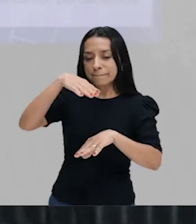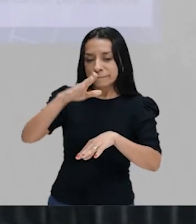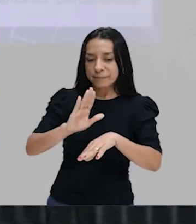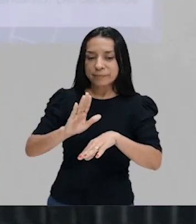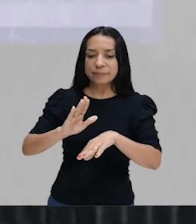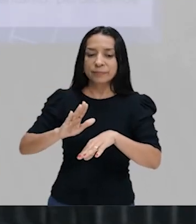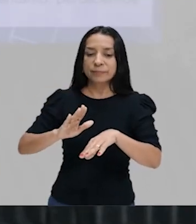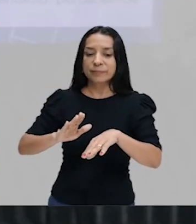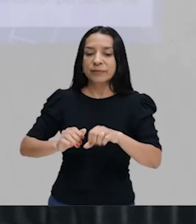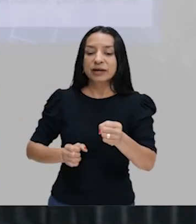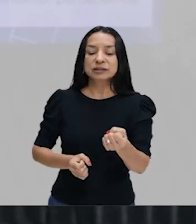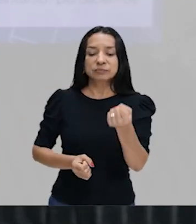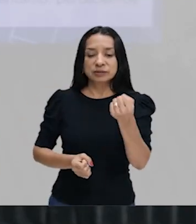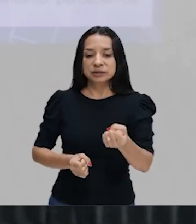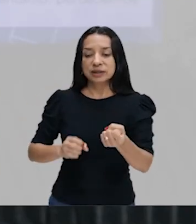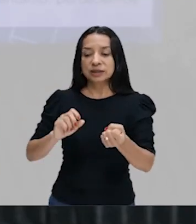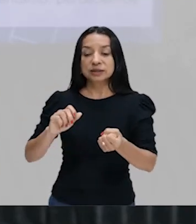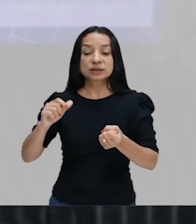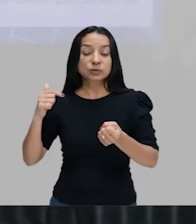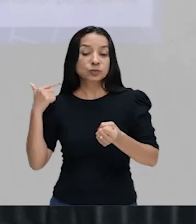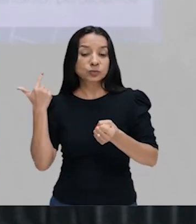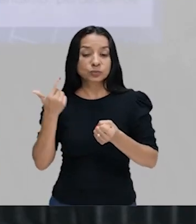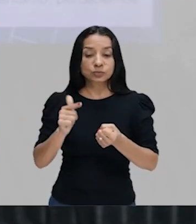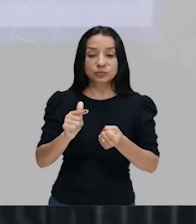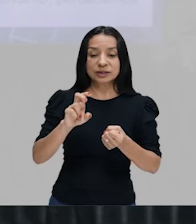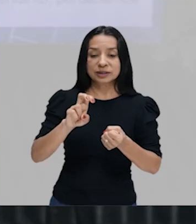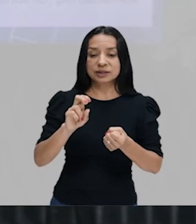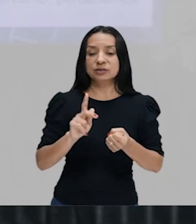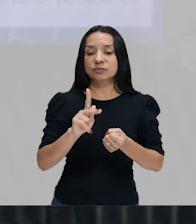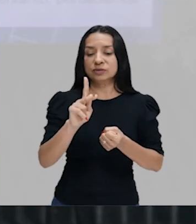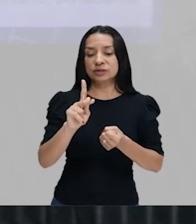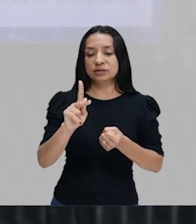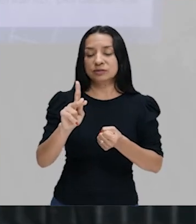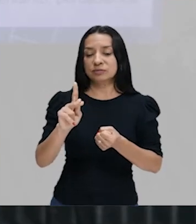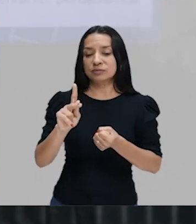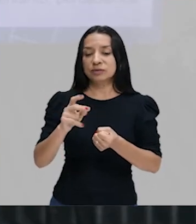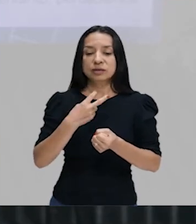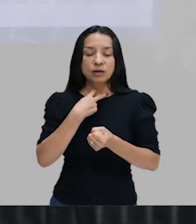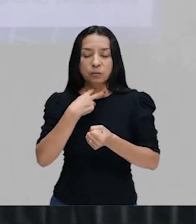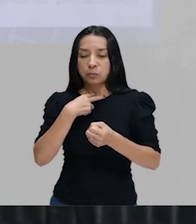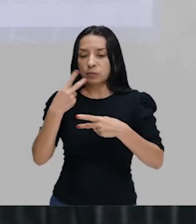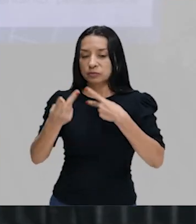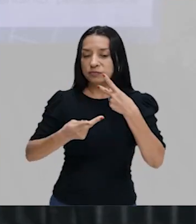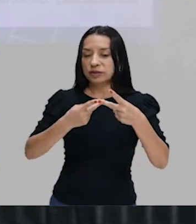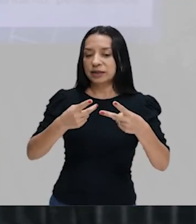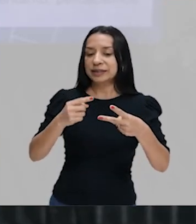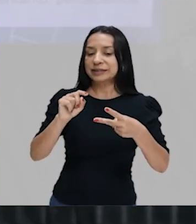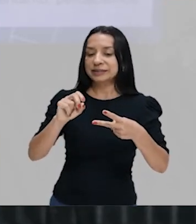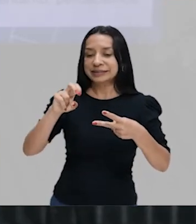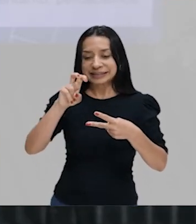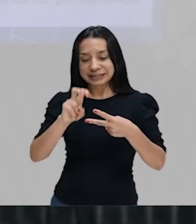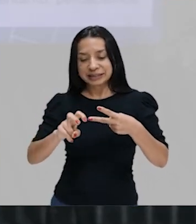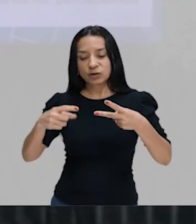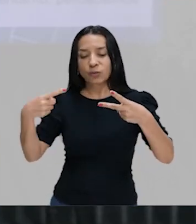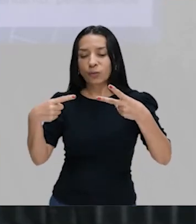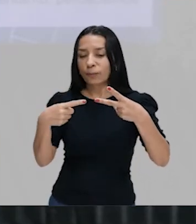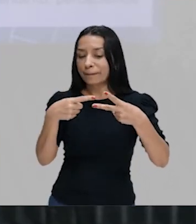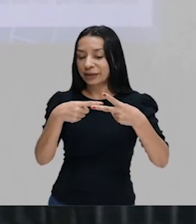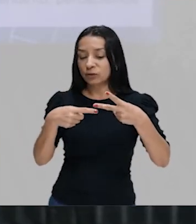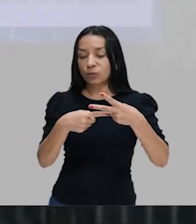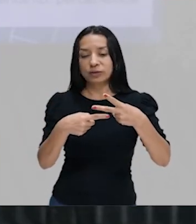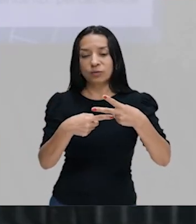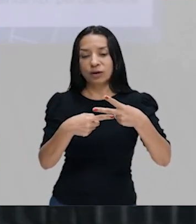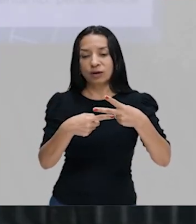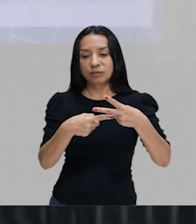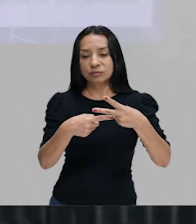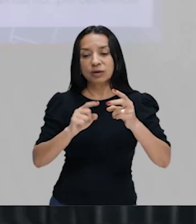quilos, então eu não posso dizer menor ou igual, né? 5 menor ou igual. O 5, ele não é uma